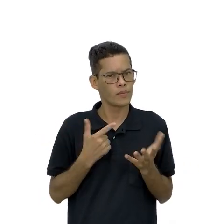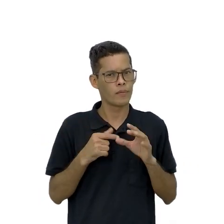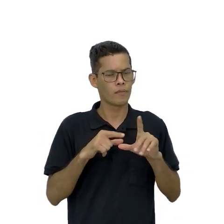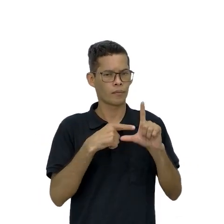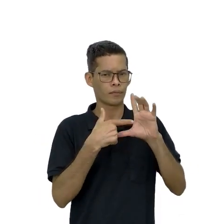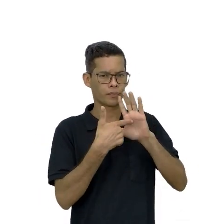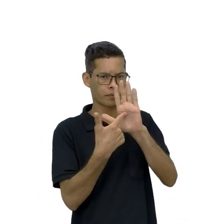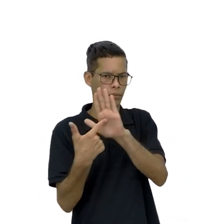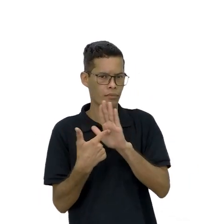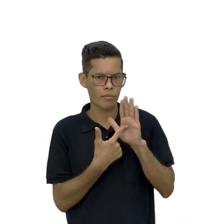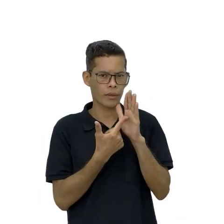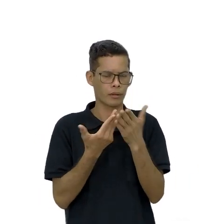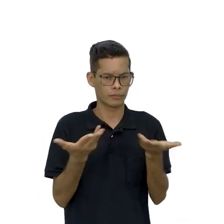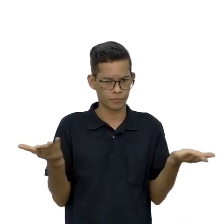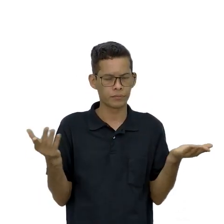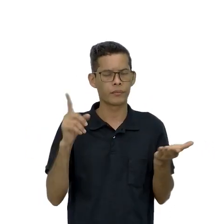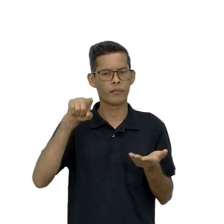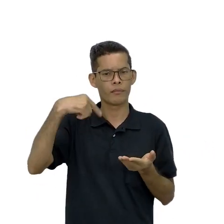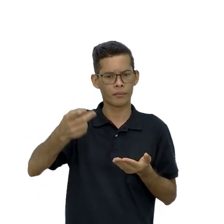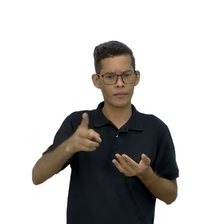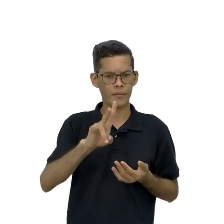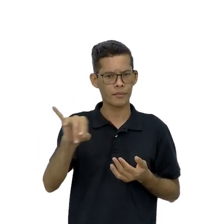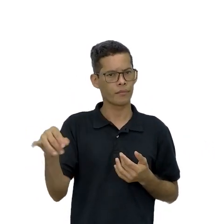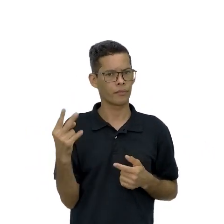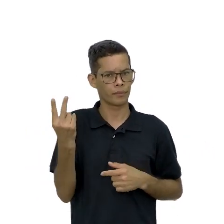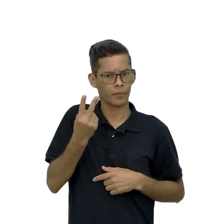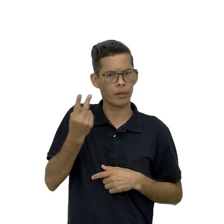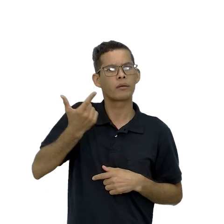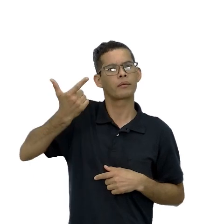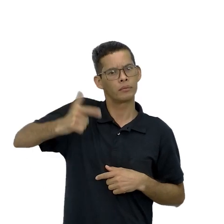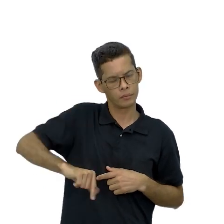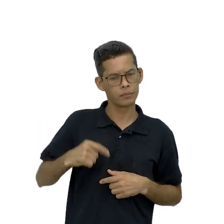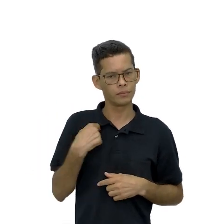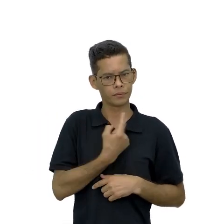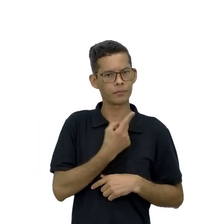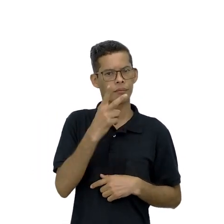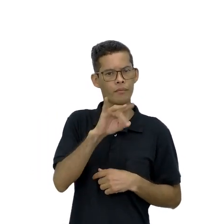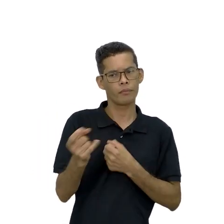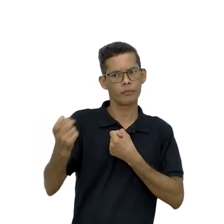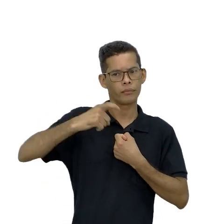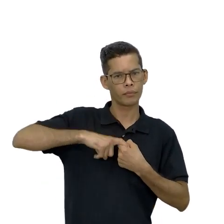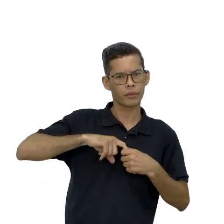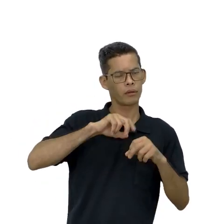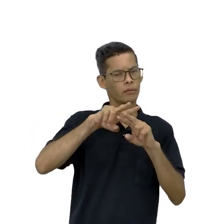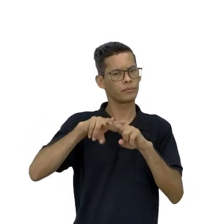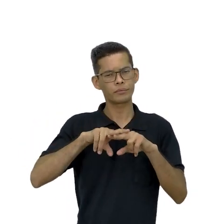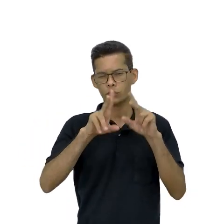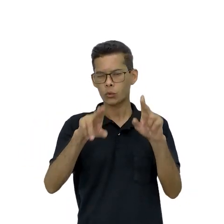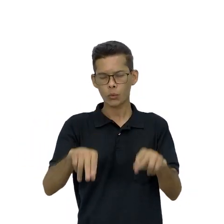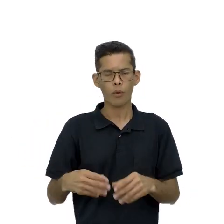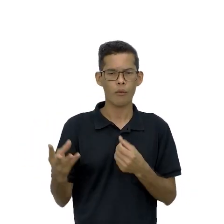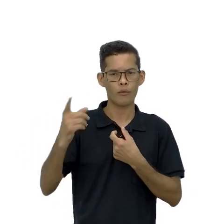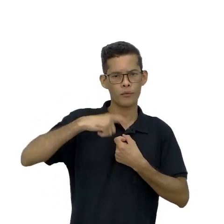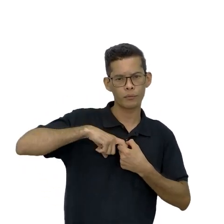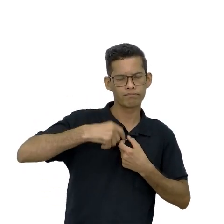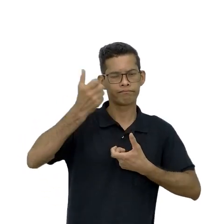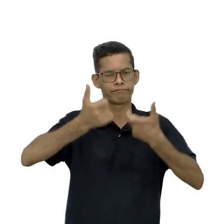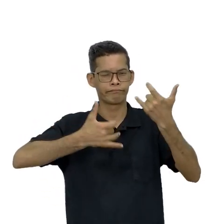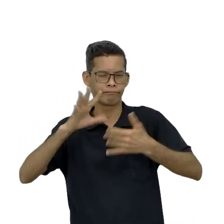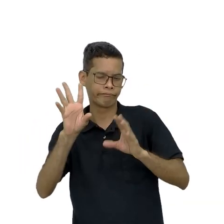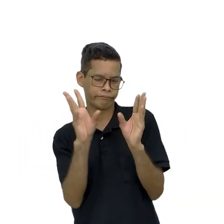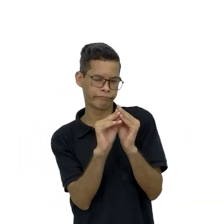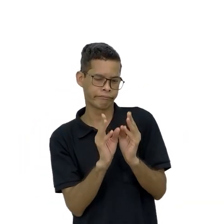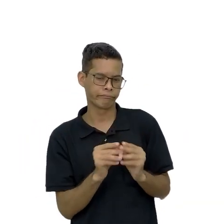e haverá depois a etapa 2, onde iremos fazer uma retomada muito breve dessa etapa 1, mas também aprofundando